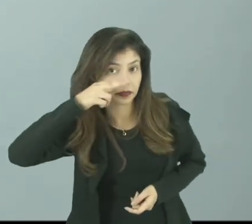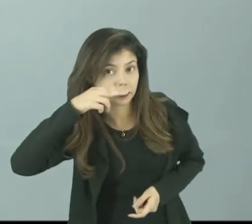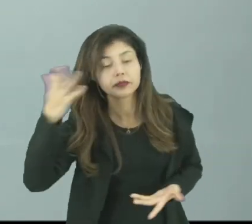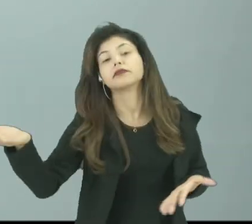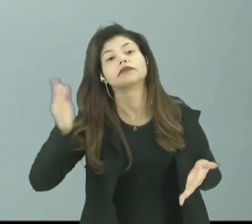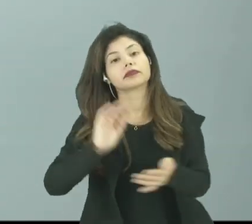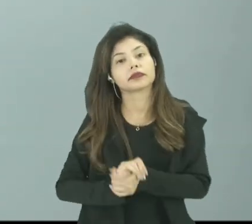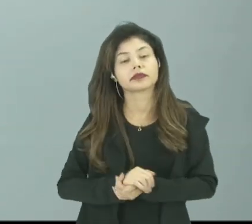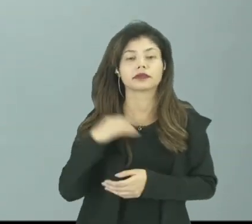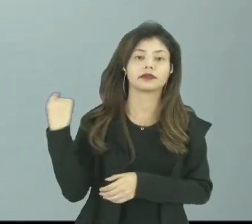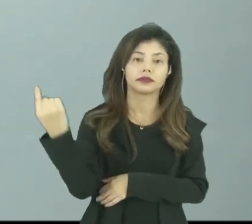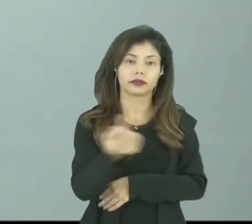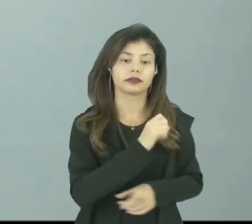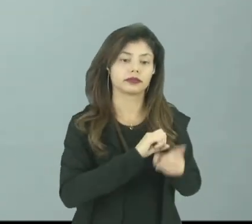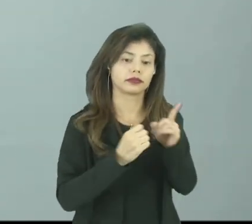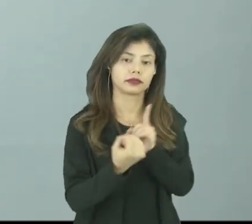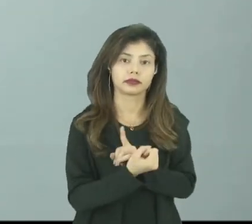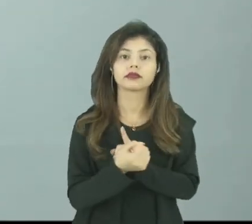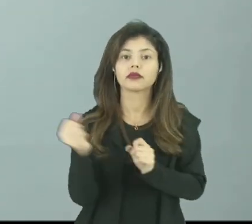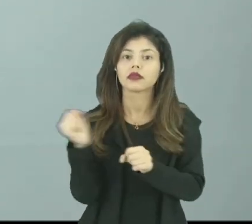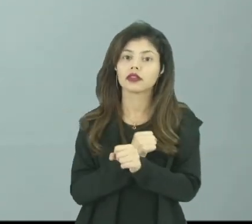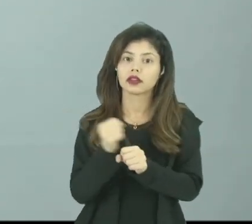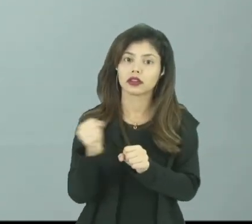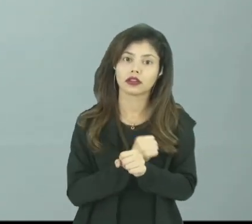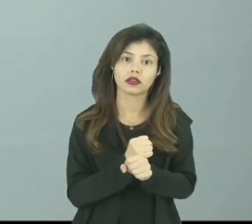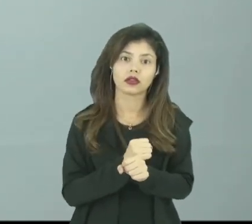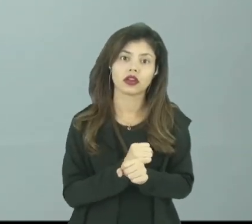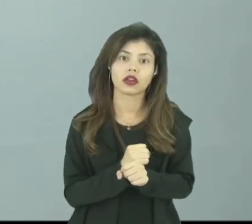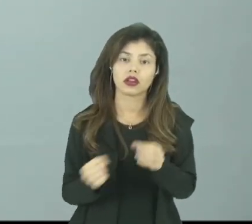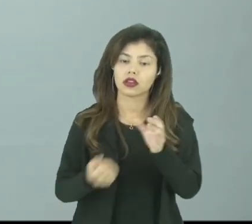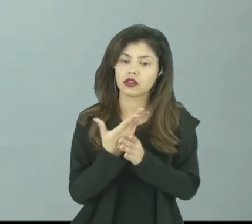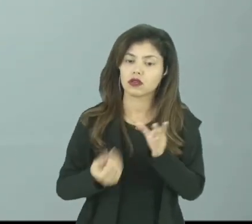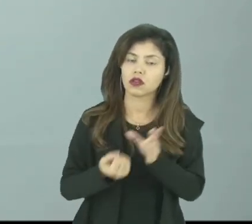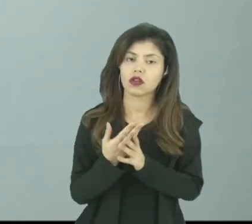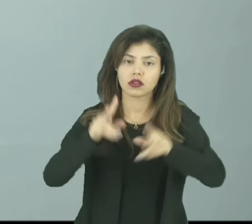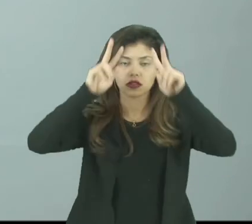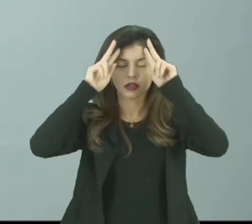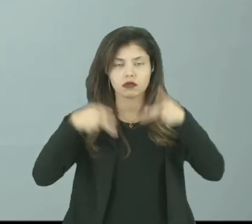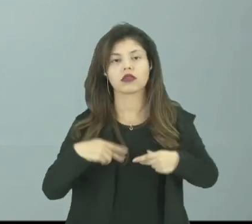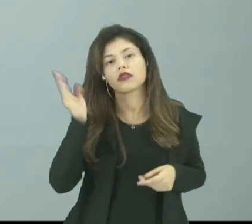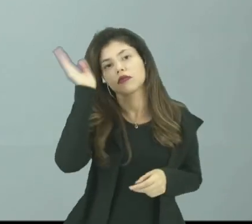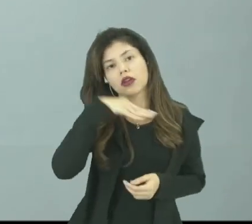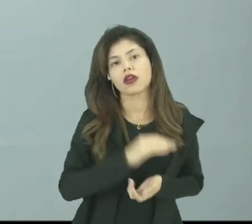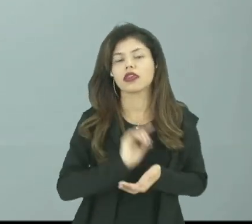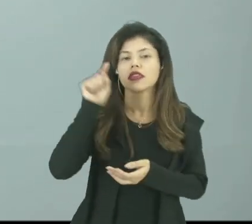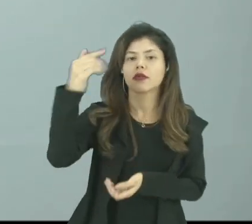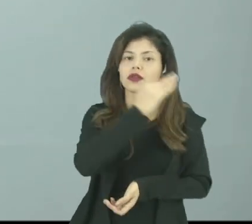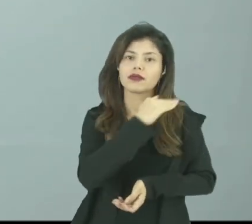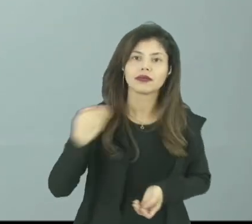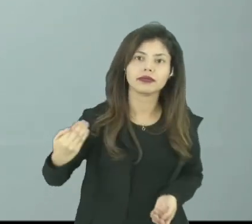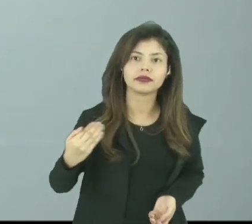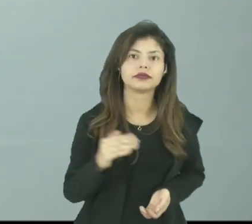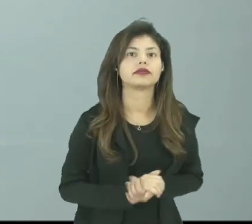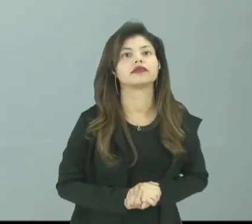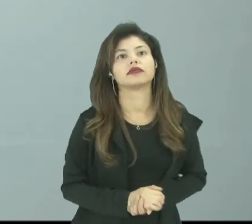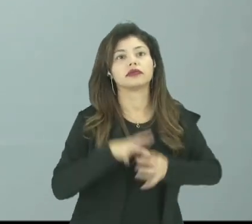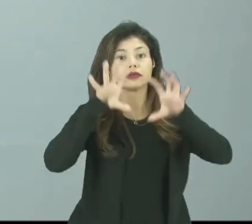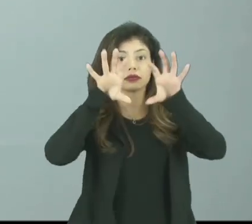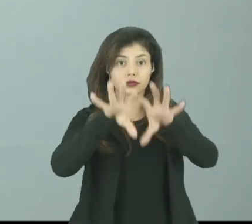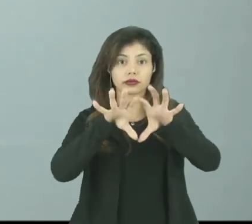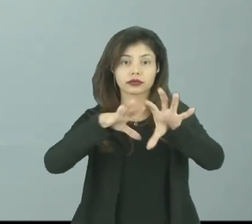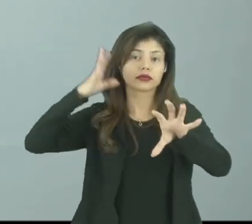que a sociedade venha construir um ser humano mau e depois venha tirar a vida. Então, nessa concepção